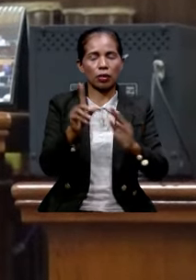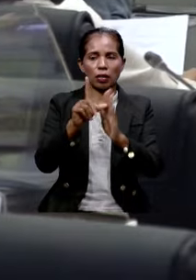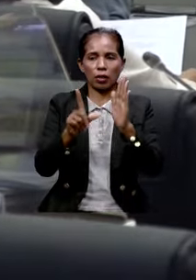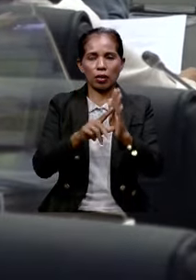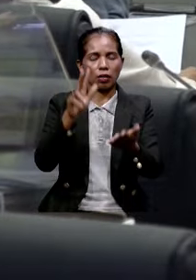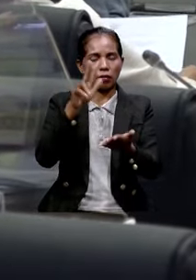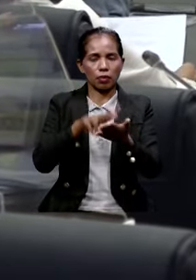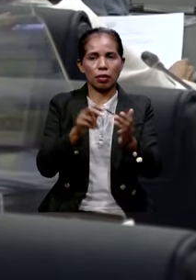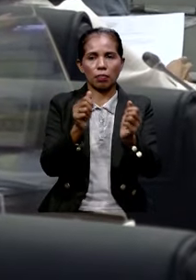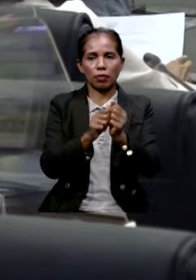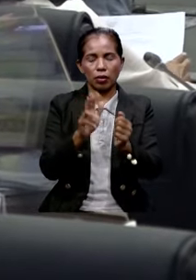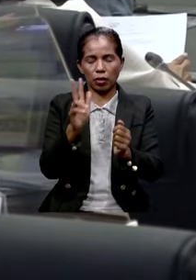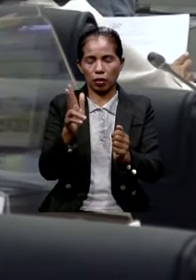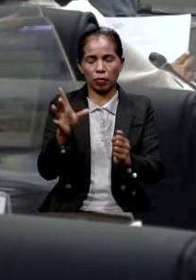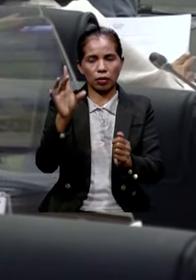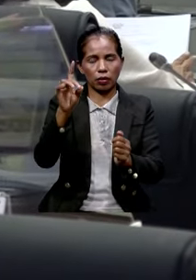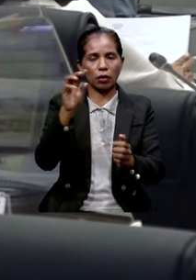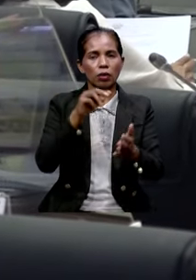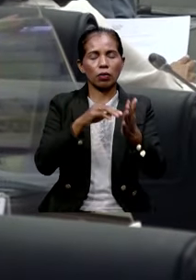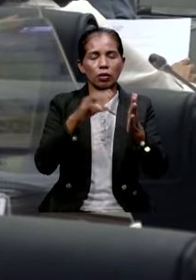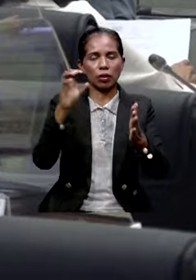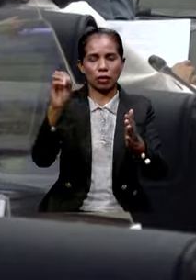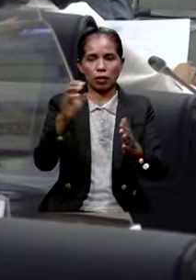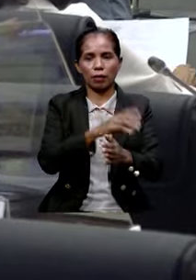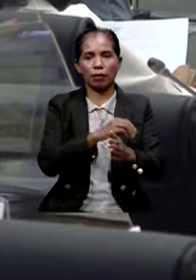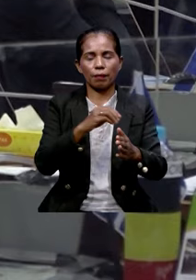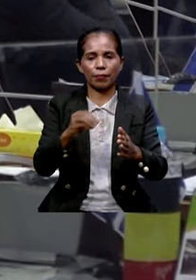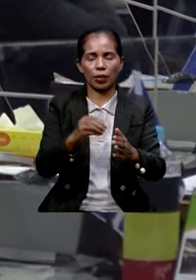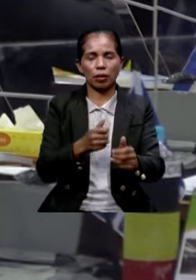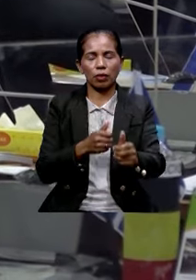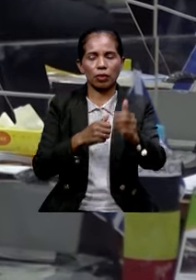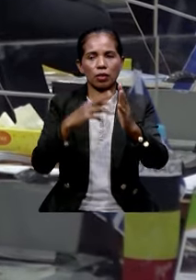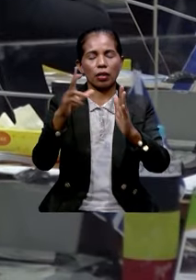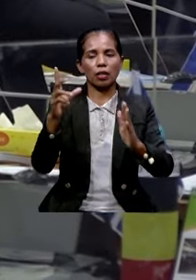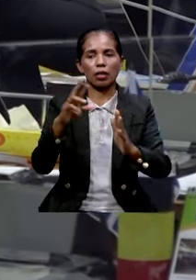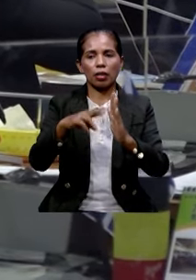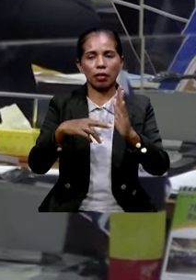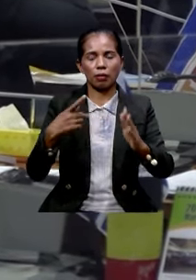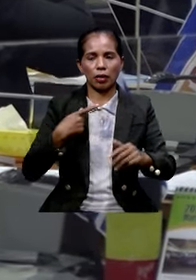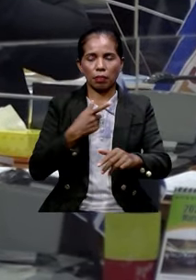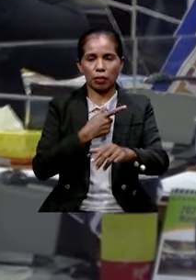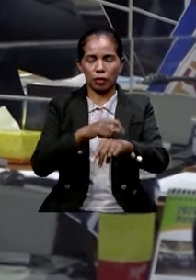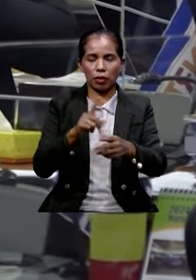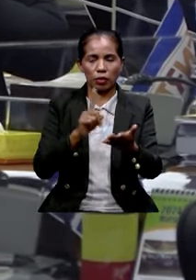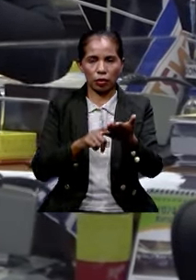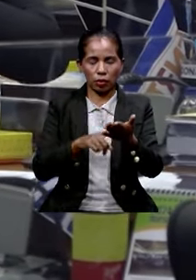ho votus a favor tolun resing itu kontra zero no abstensaun zero. Nune tu regimento Parlamento Nasional se halo diskusaun ba